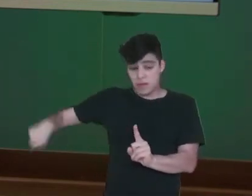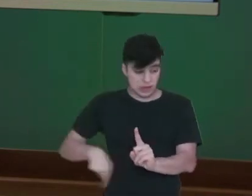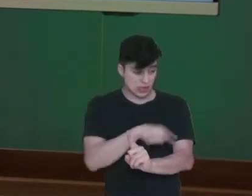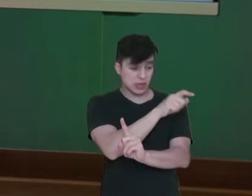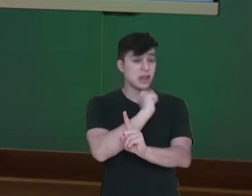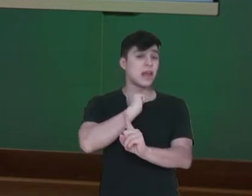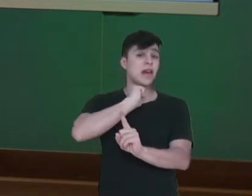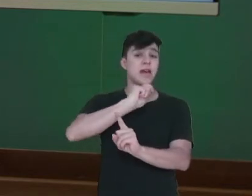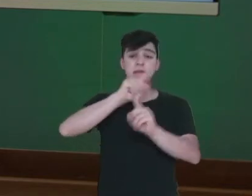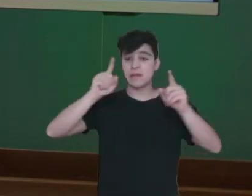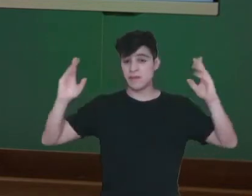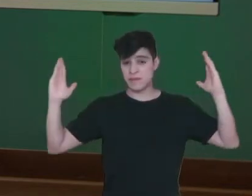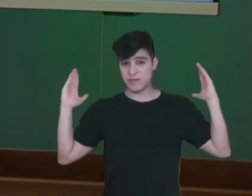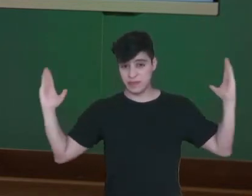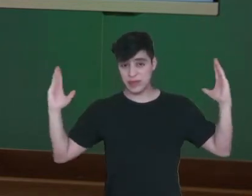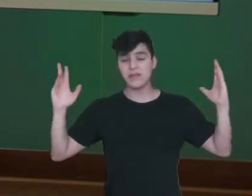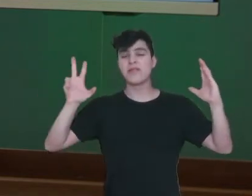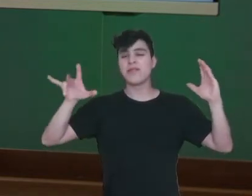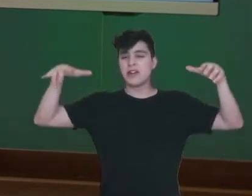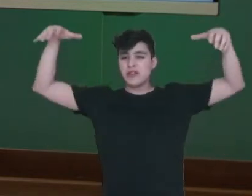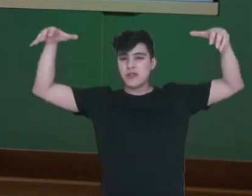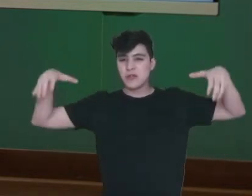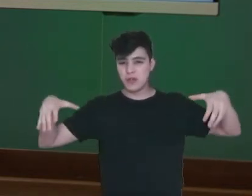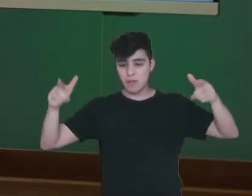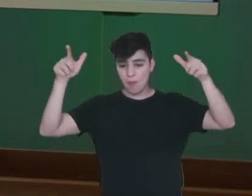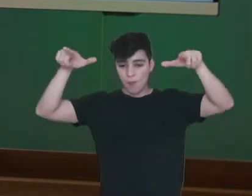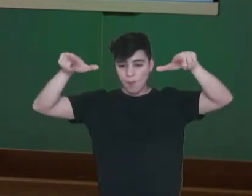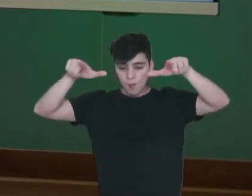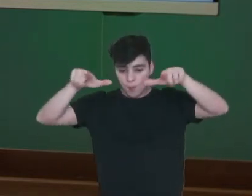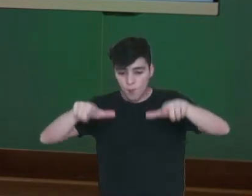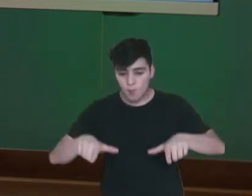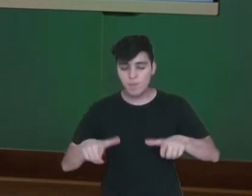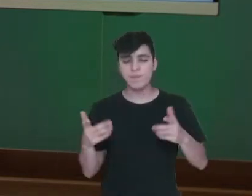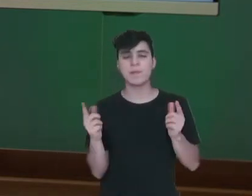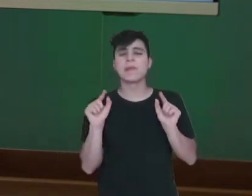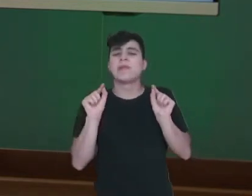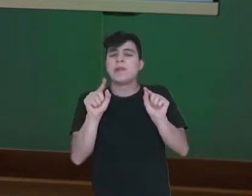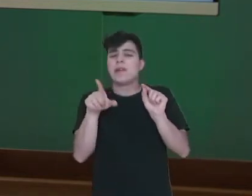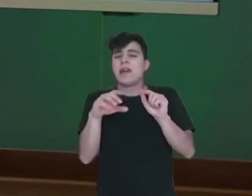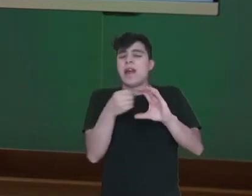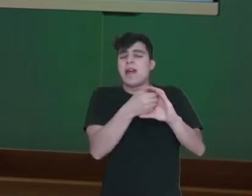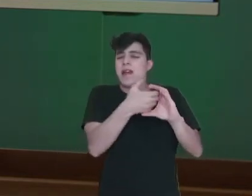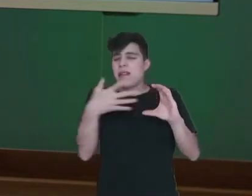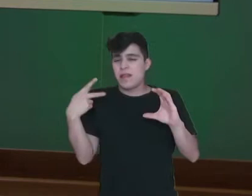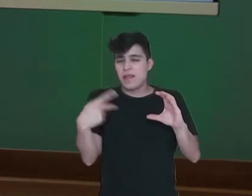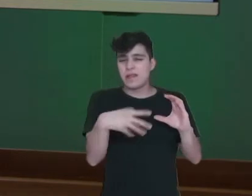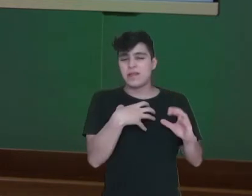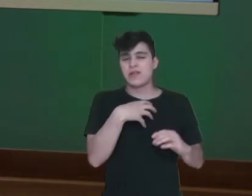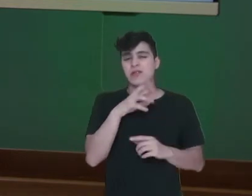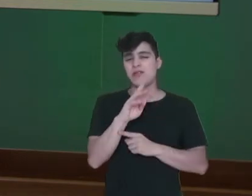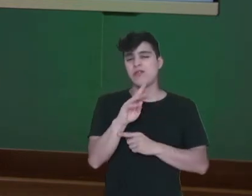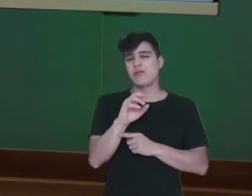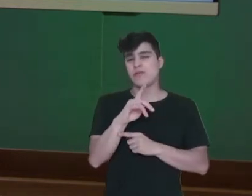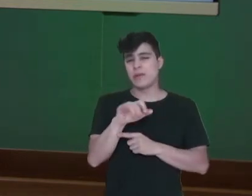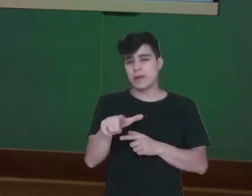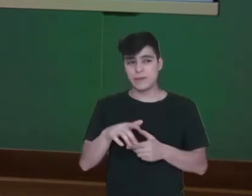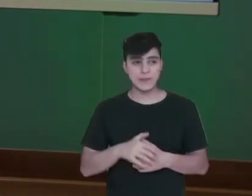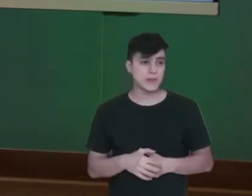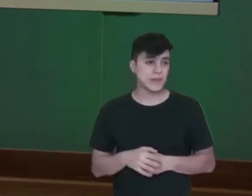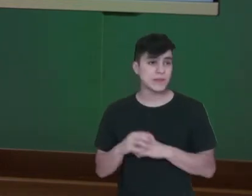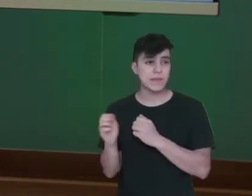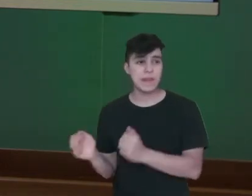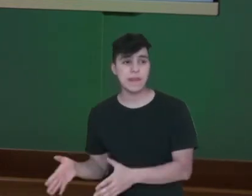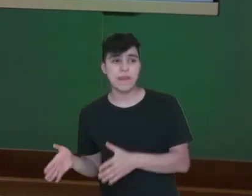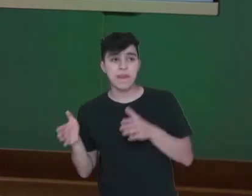o período chuvoso. Então, isso é uma característica bem específica do clima tropical. E aí vamos